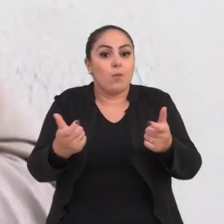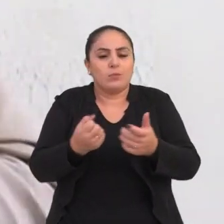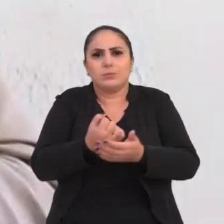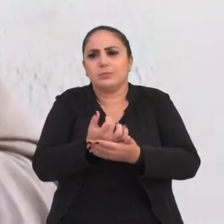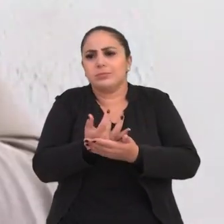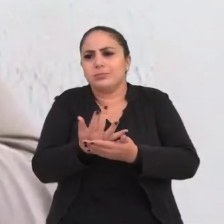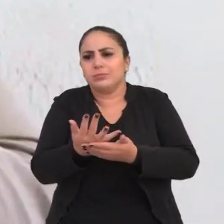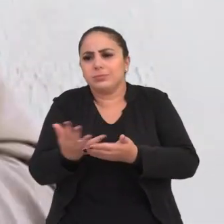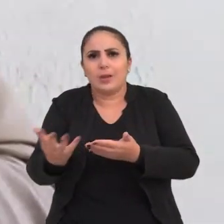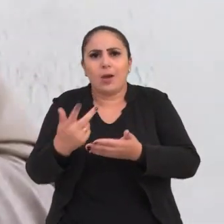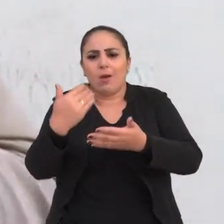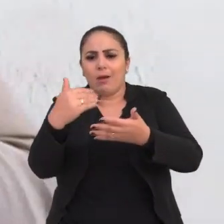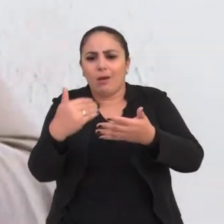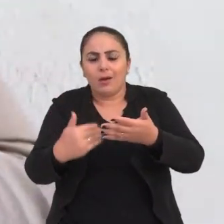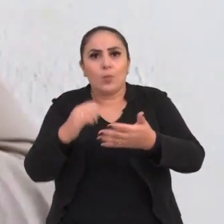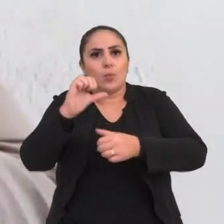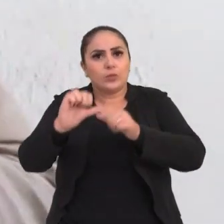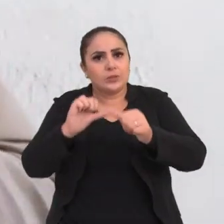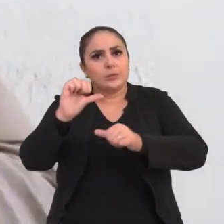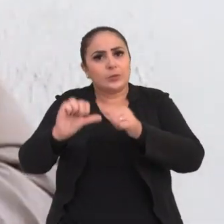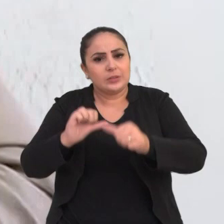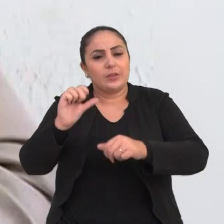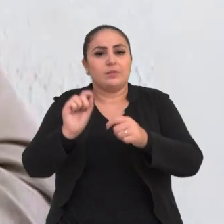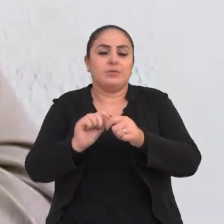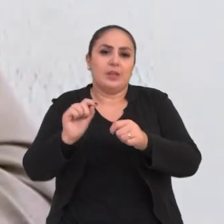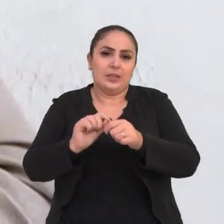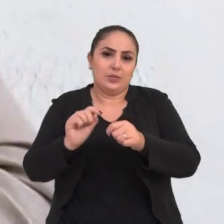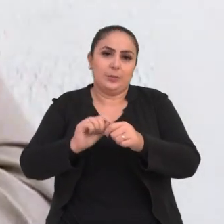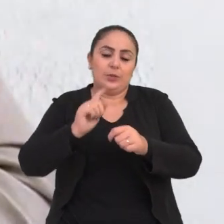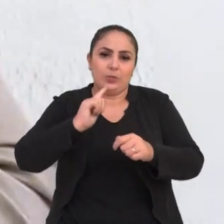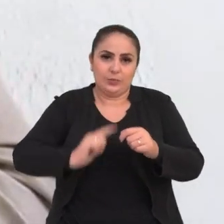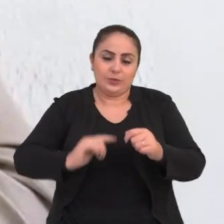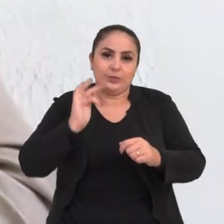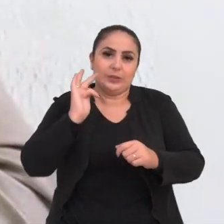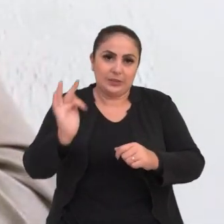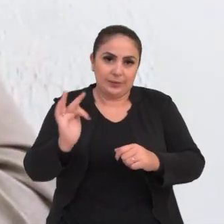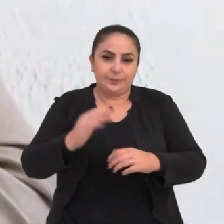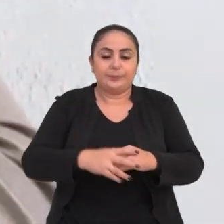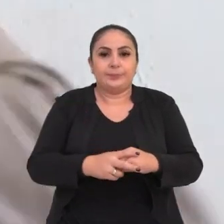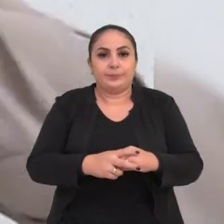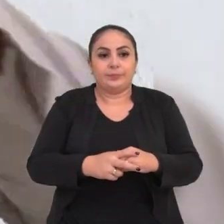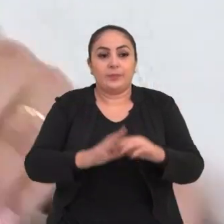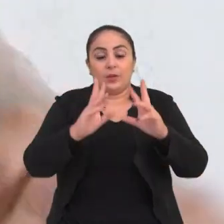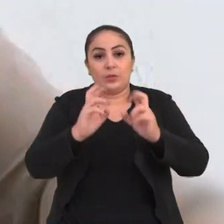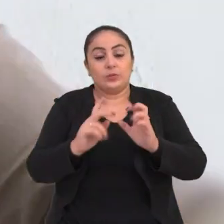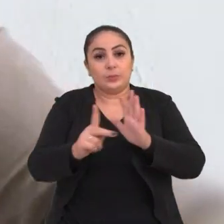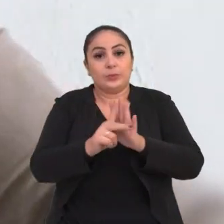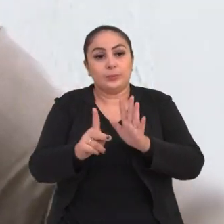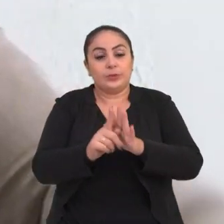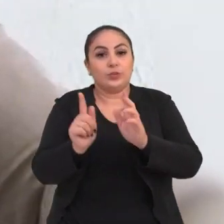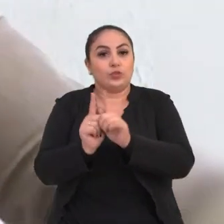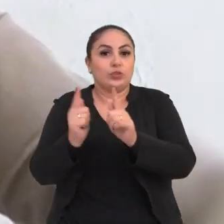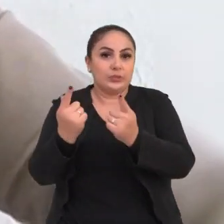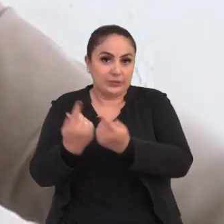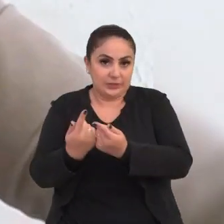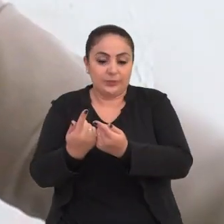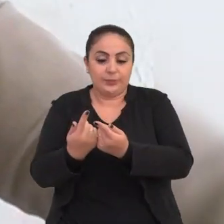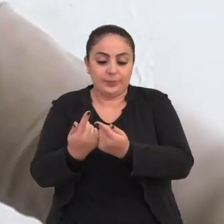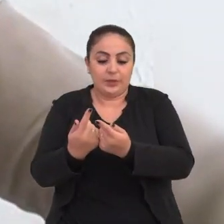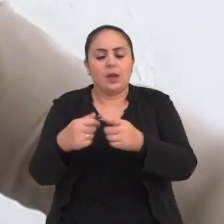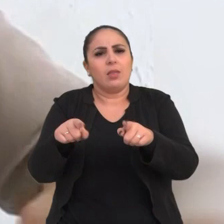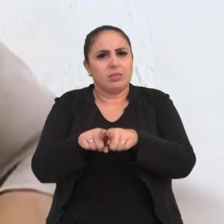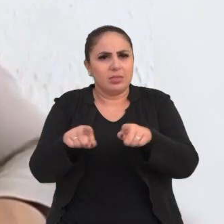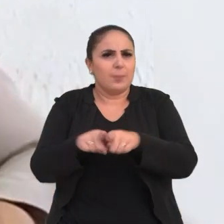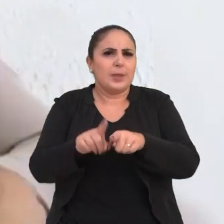grande número e volume e alterações feitas aí pelo governo federal na questão da gestão, né?